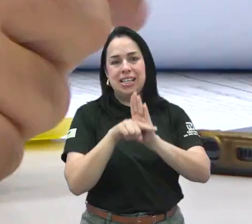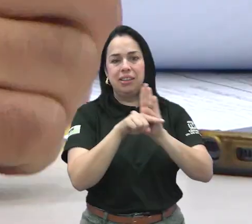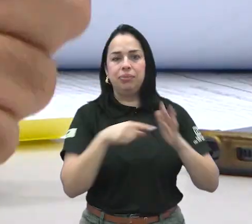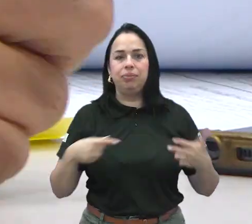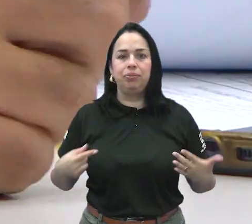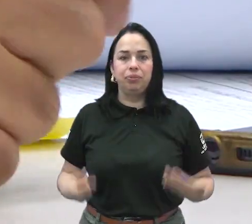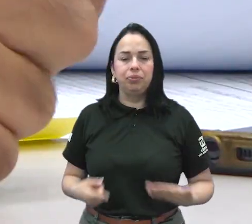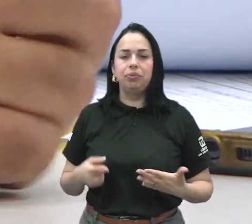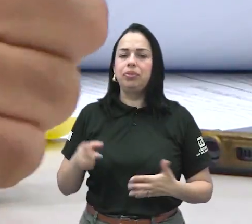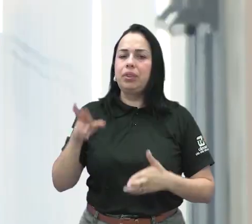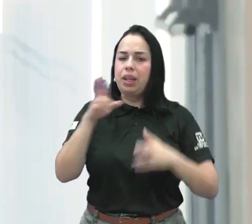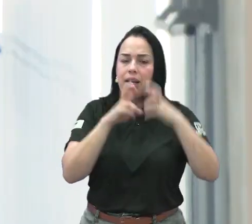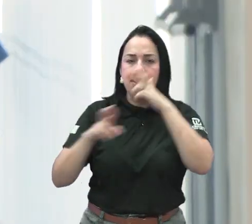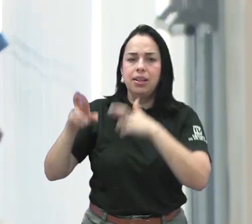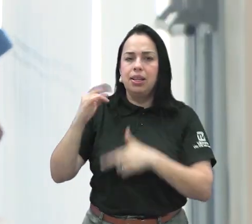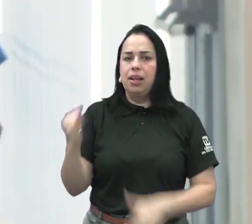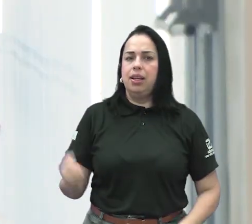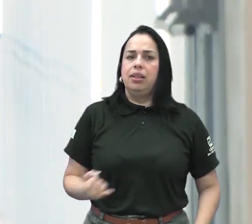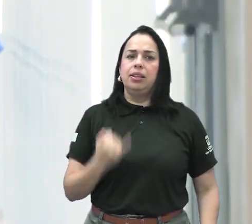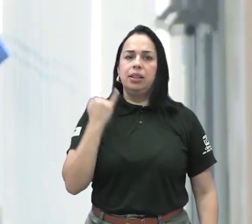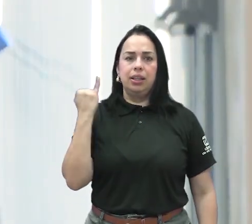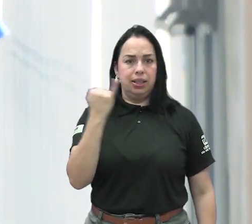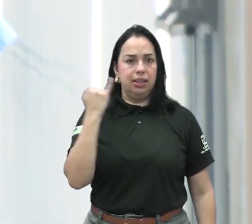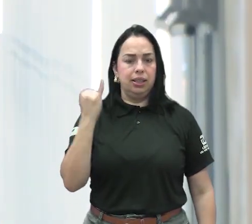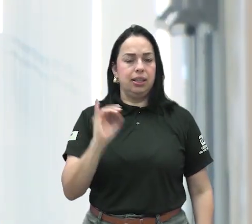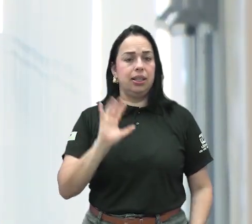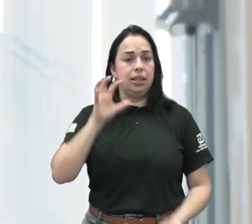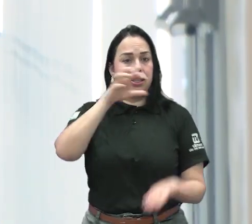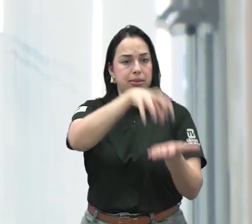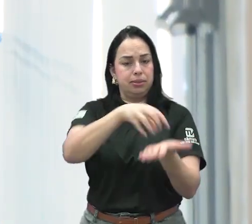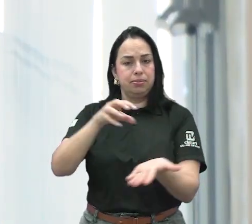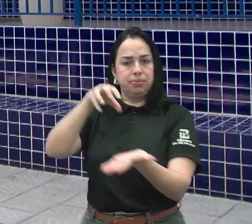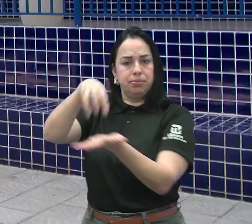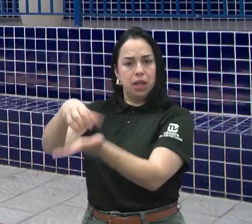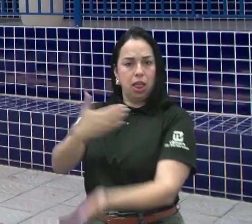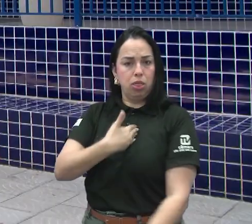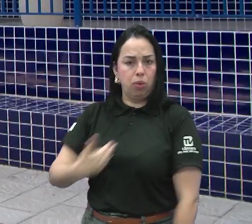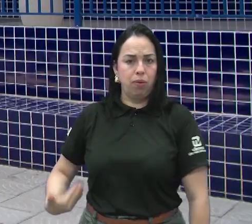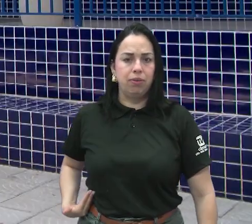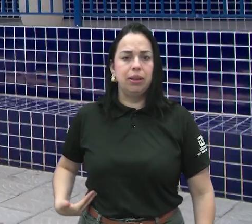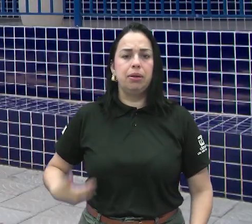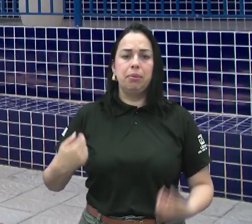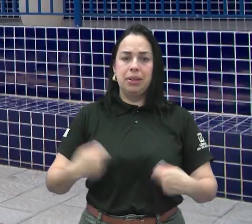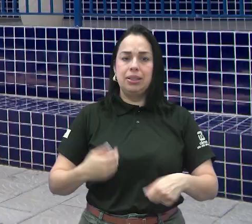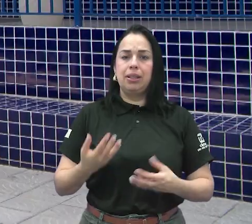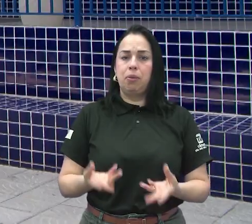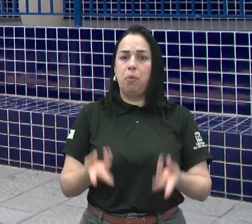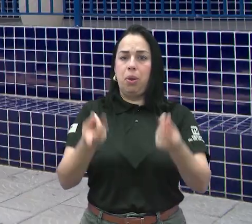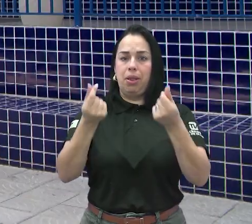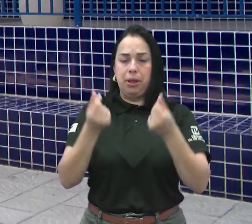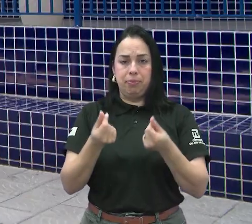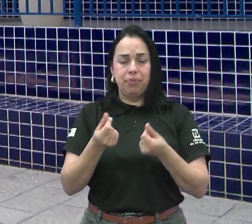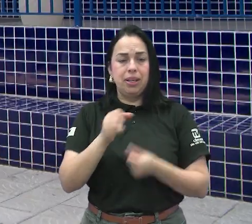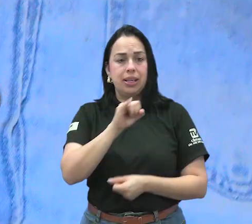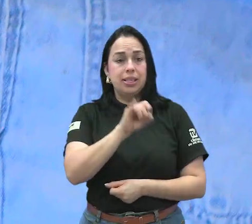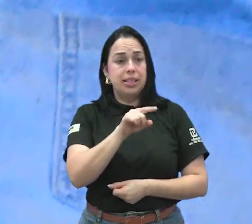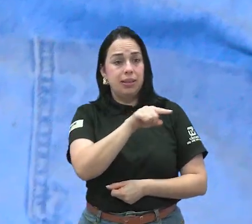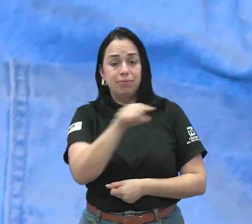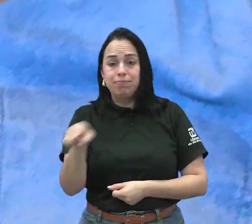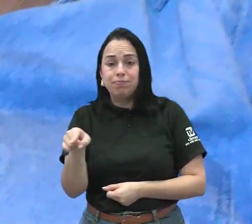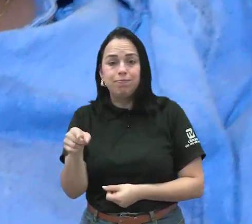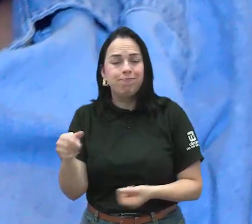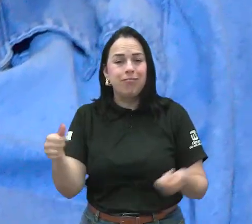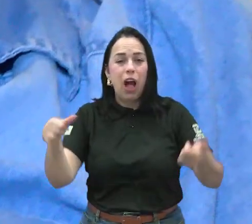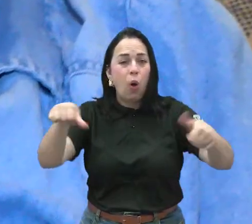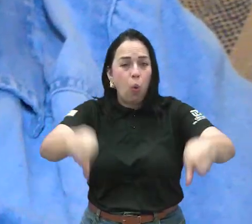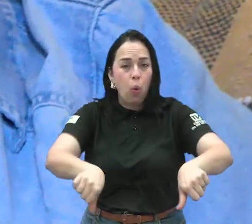essa fiscalização é essencial para o funcionamento adequado dos serviços públicos de São José dos Campos. Sem